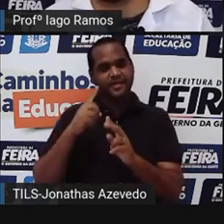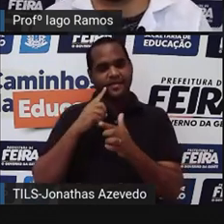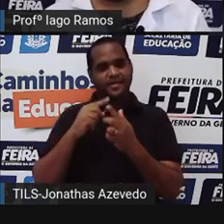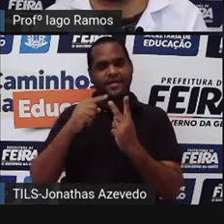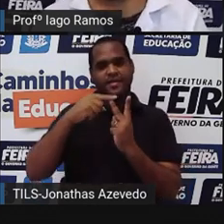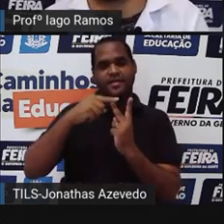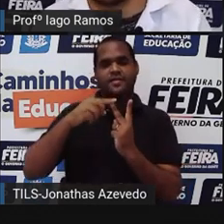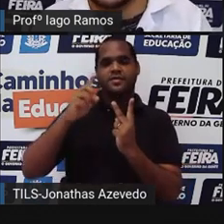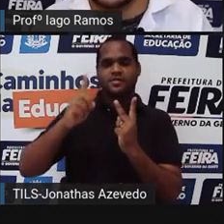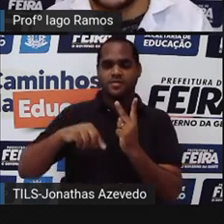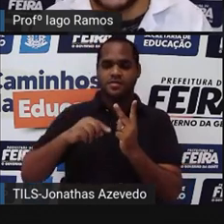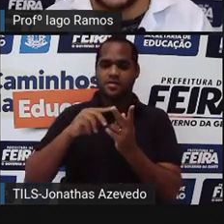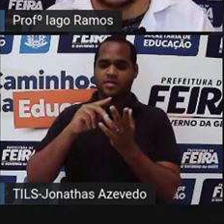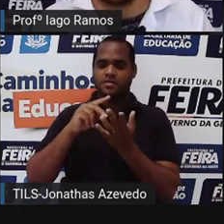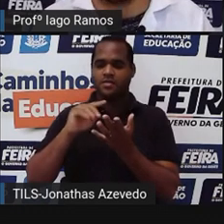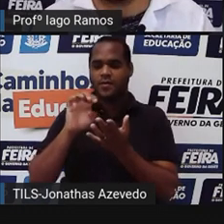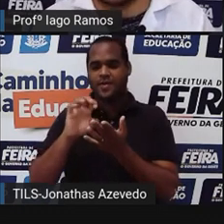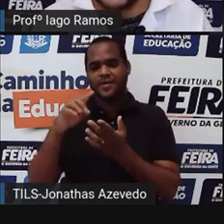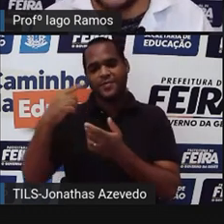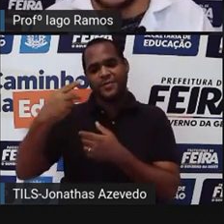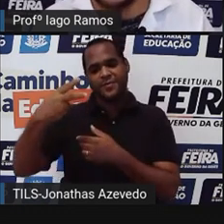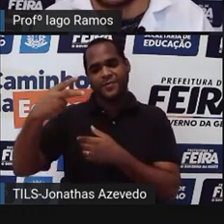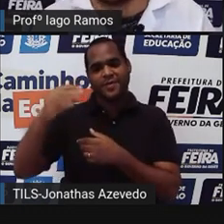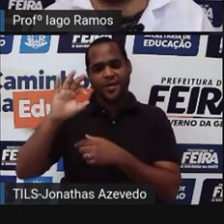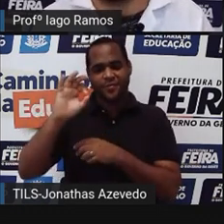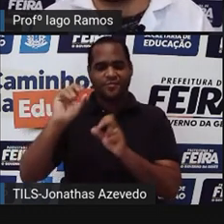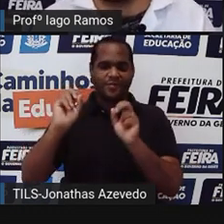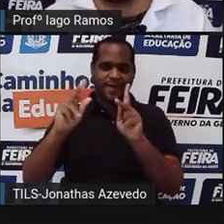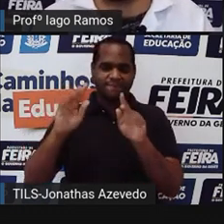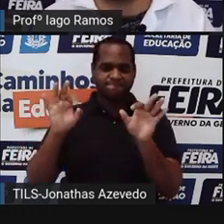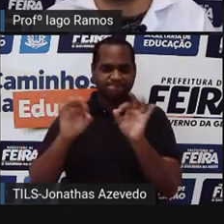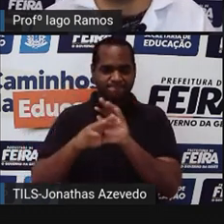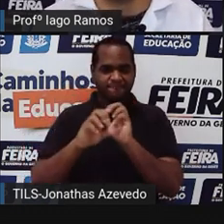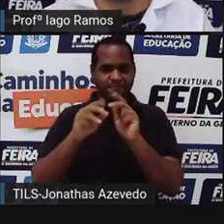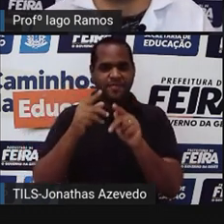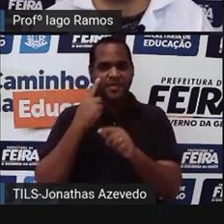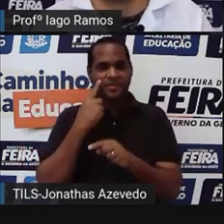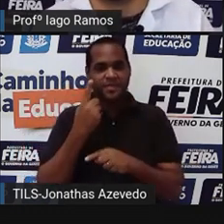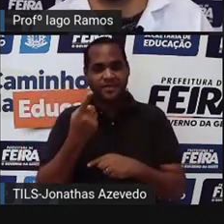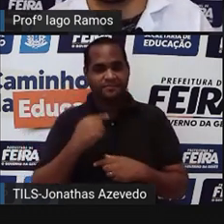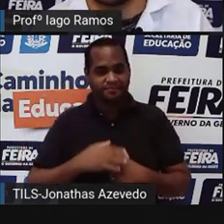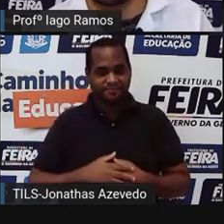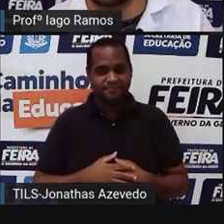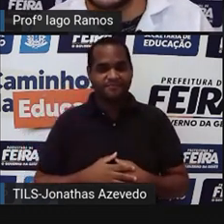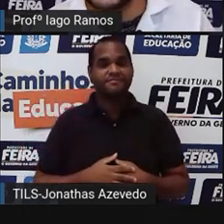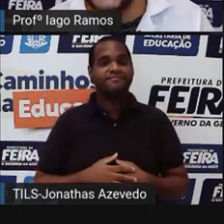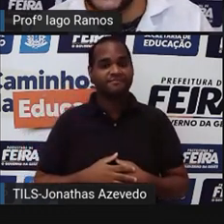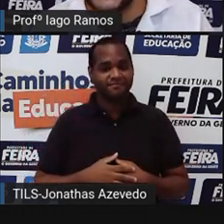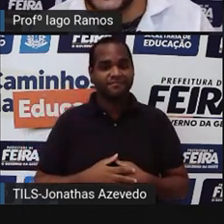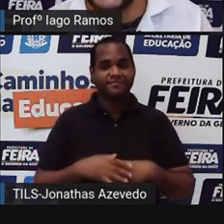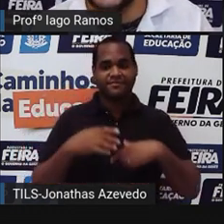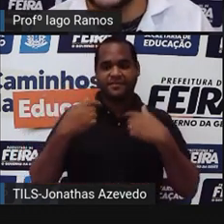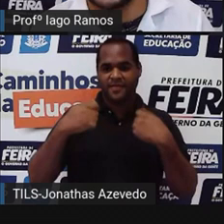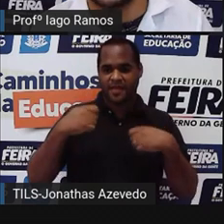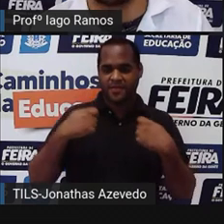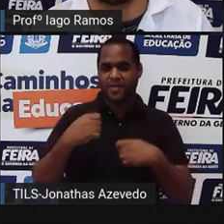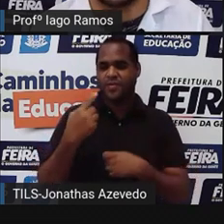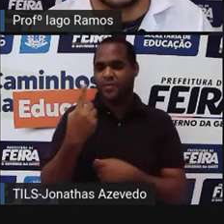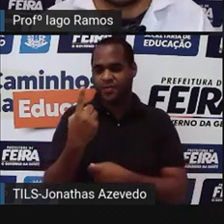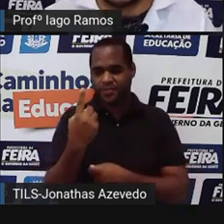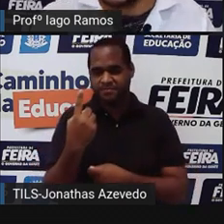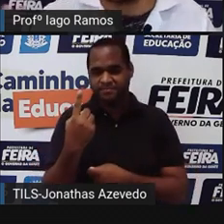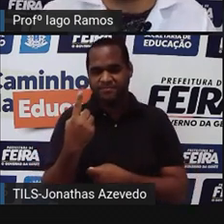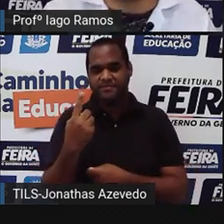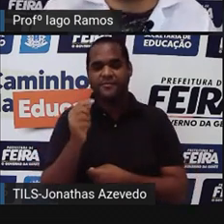equação de segundo grau completa, certo? Primeira condição é o seguinte: que o coeficiente A tem que ser